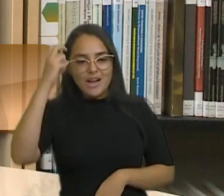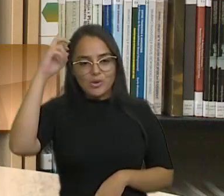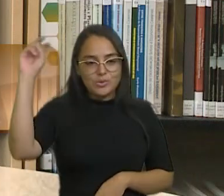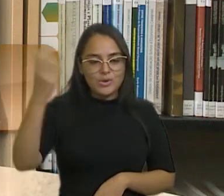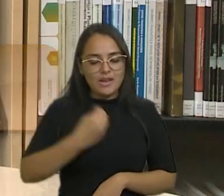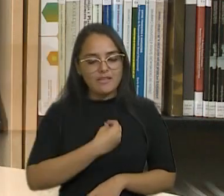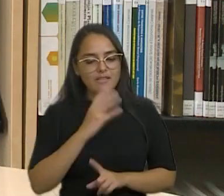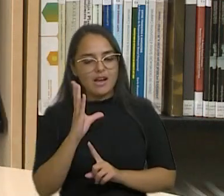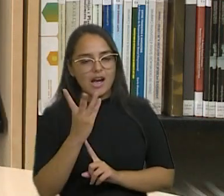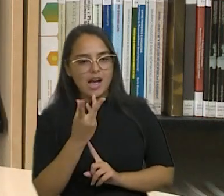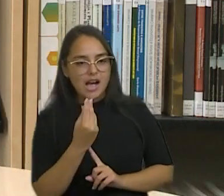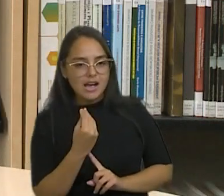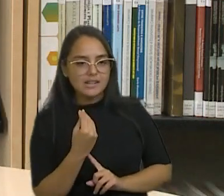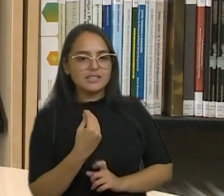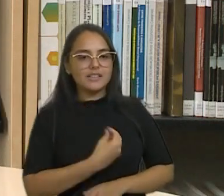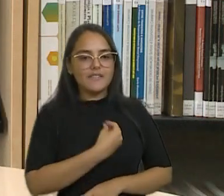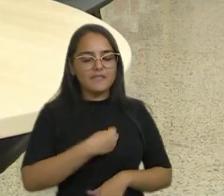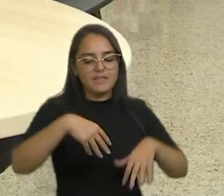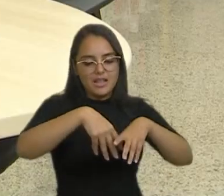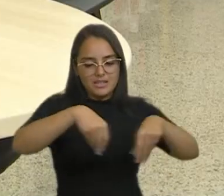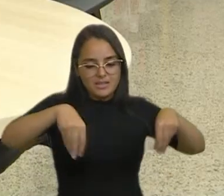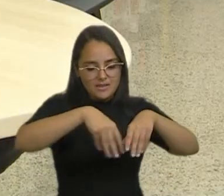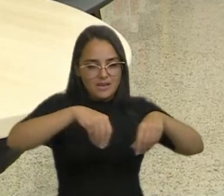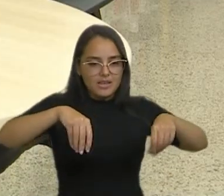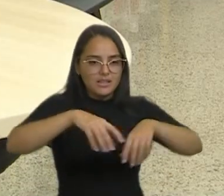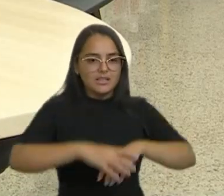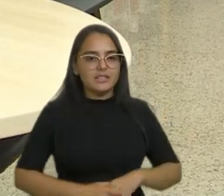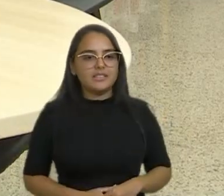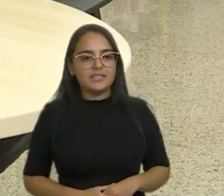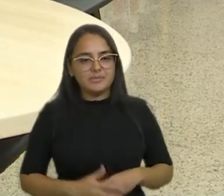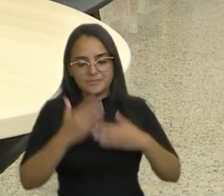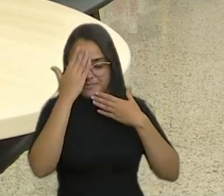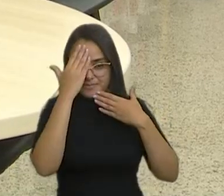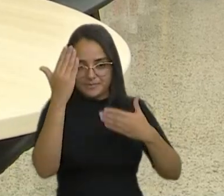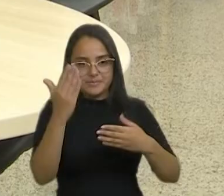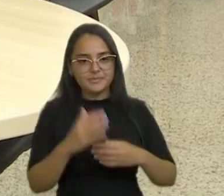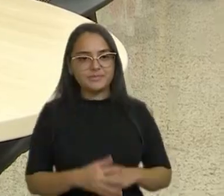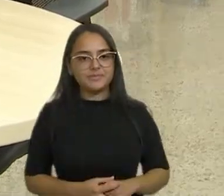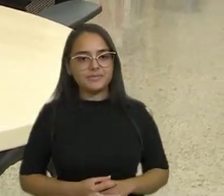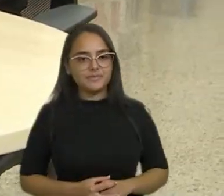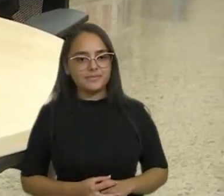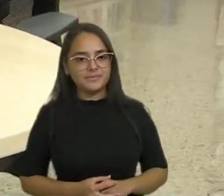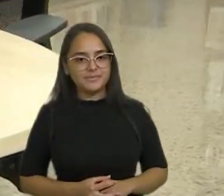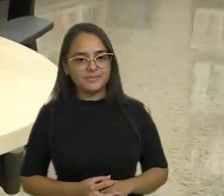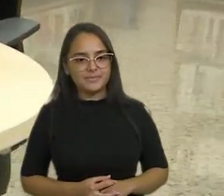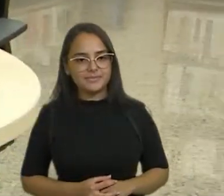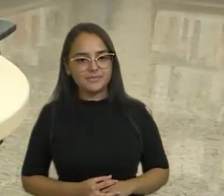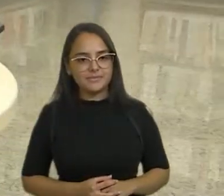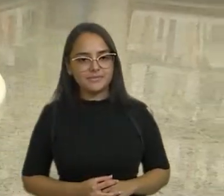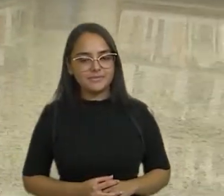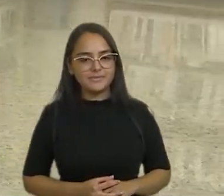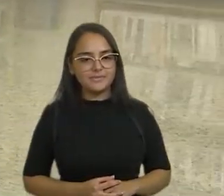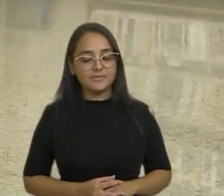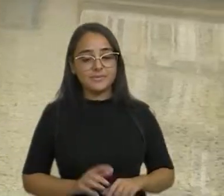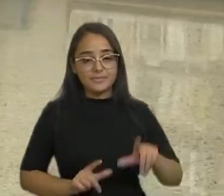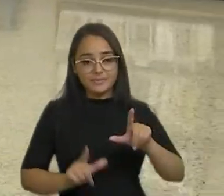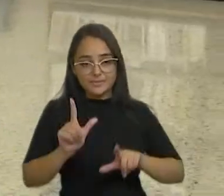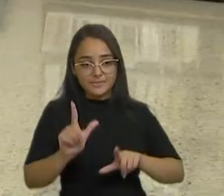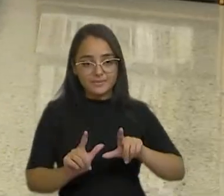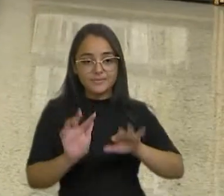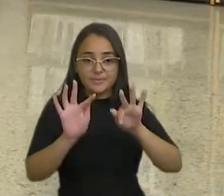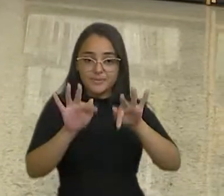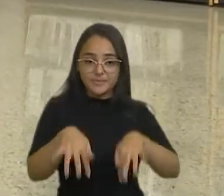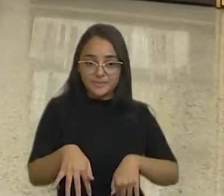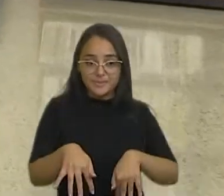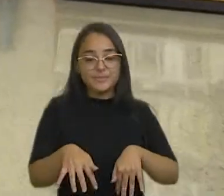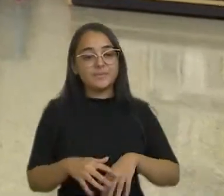arte, viva as nossas festarinhadas. Obrigado. Muito obrigado. Obrigado. E o Cabeceira de hoje fica